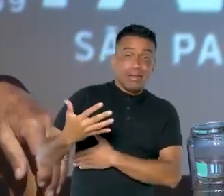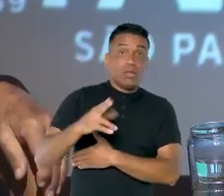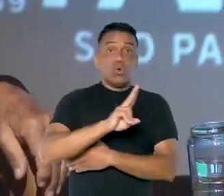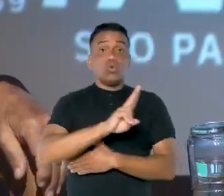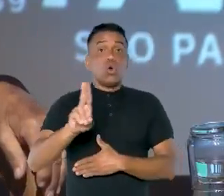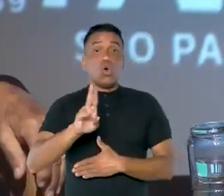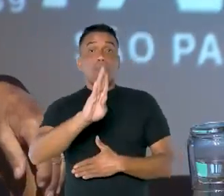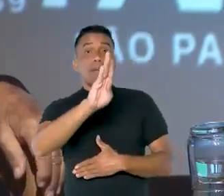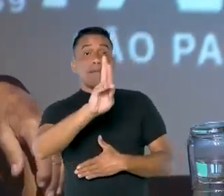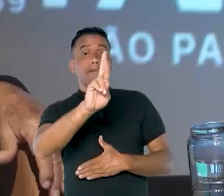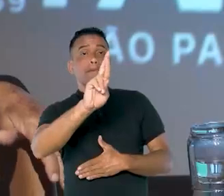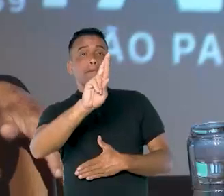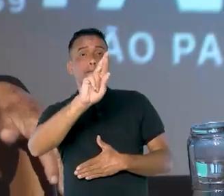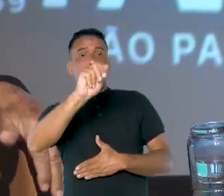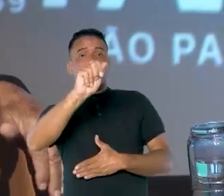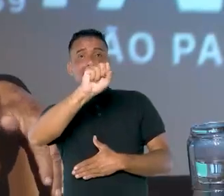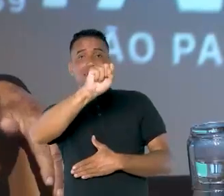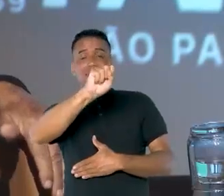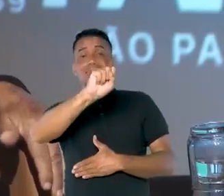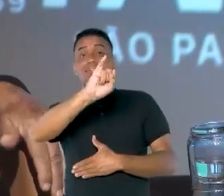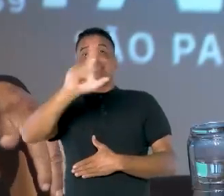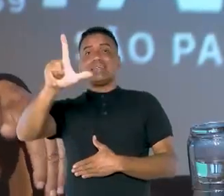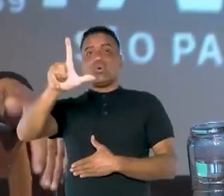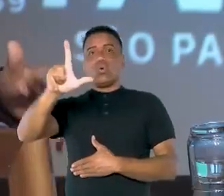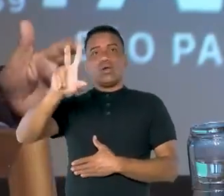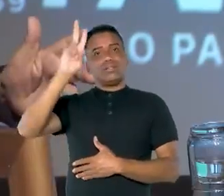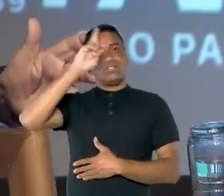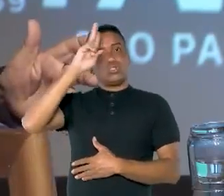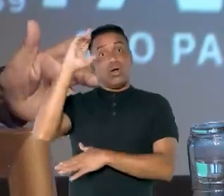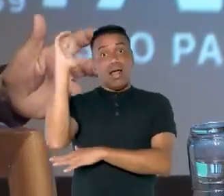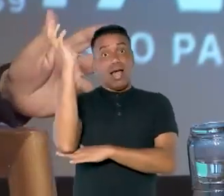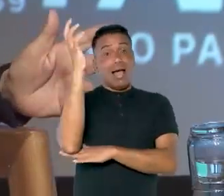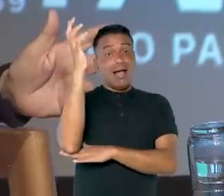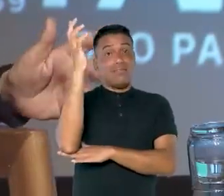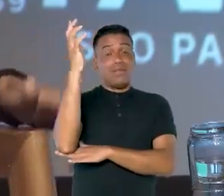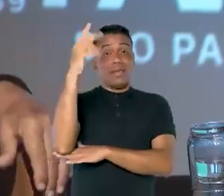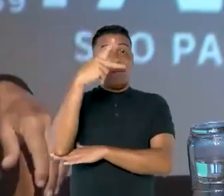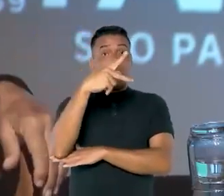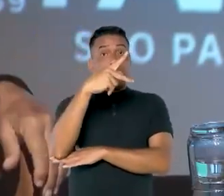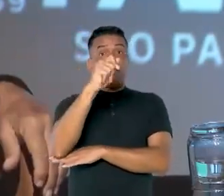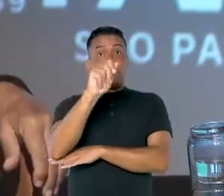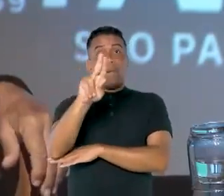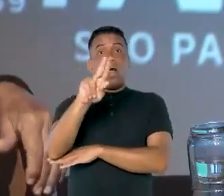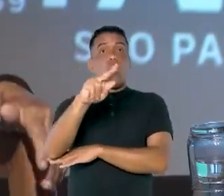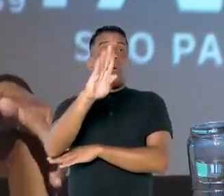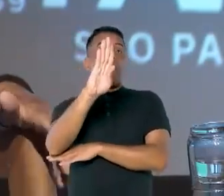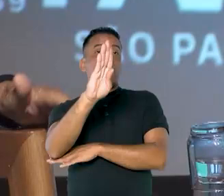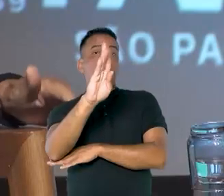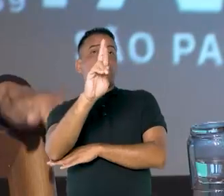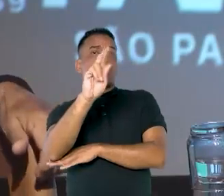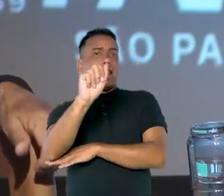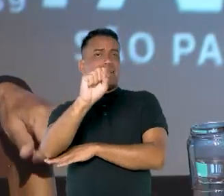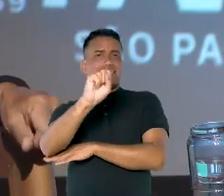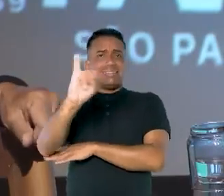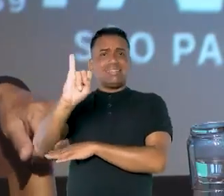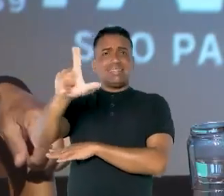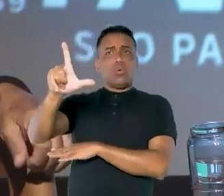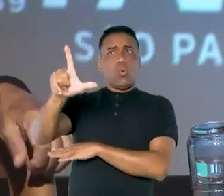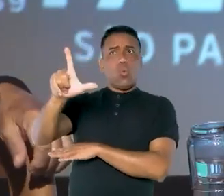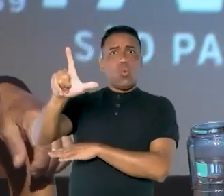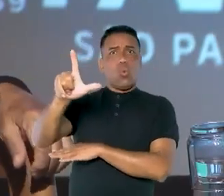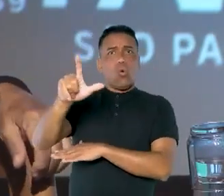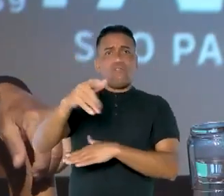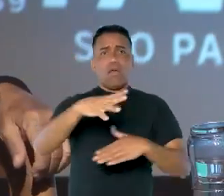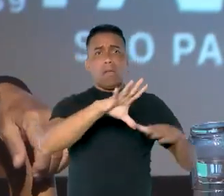do Brasil é a história do pau-brasil levado para fora do país em grande quantidade.